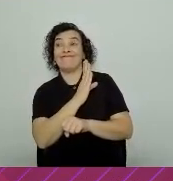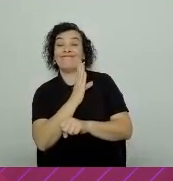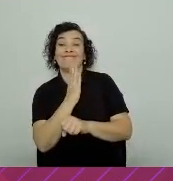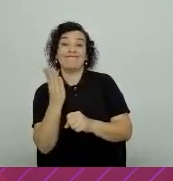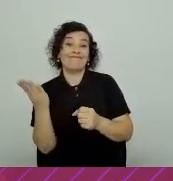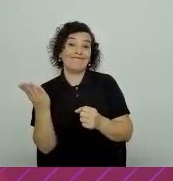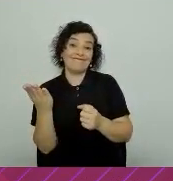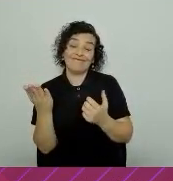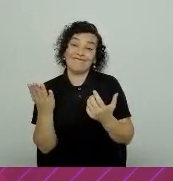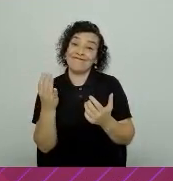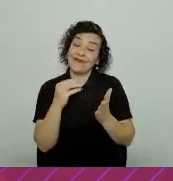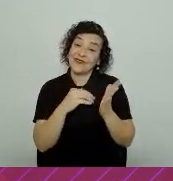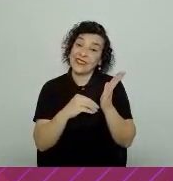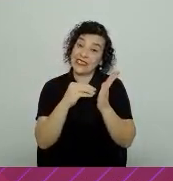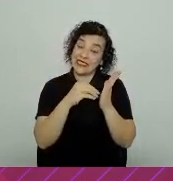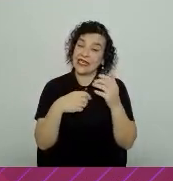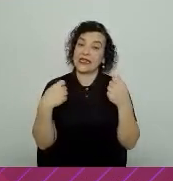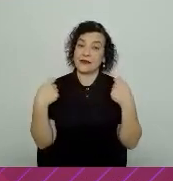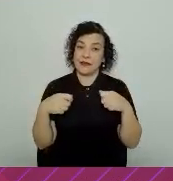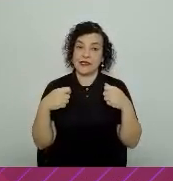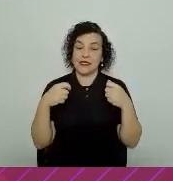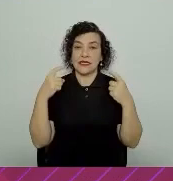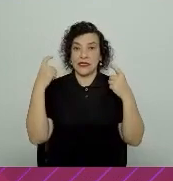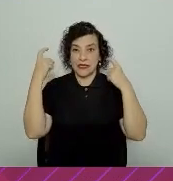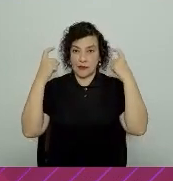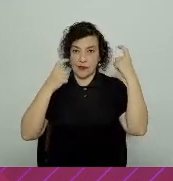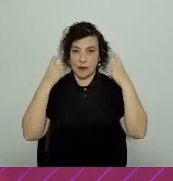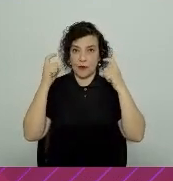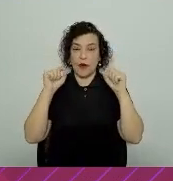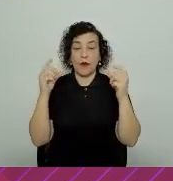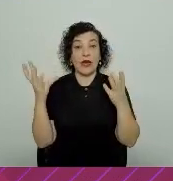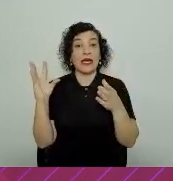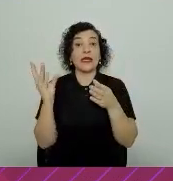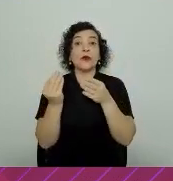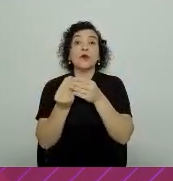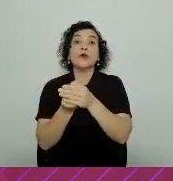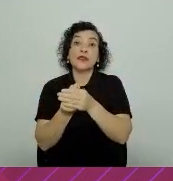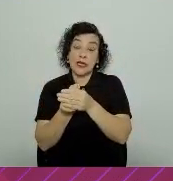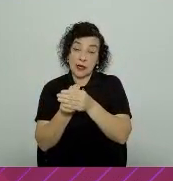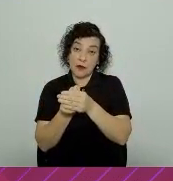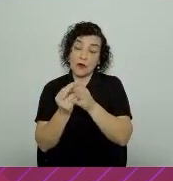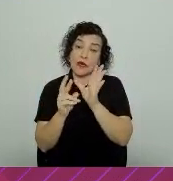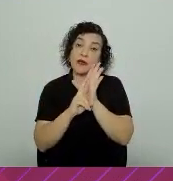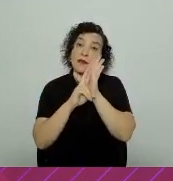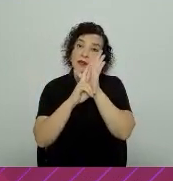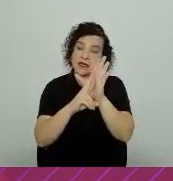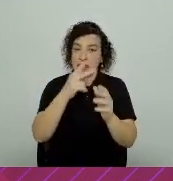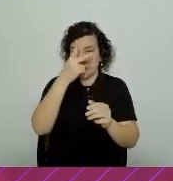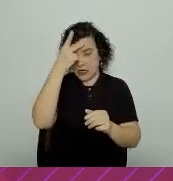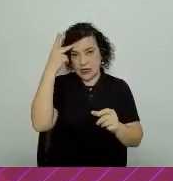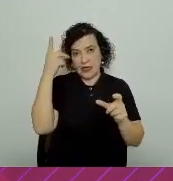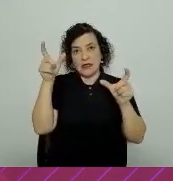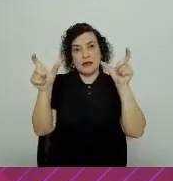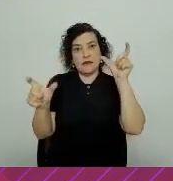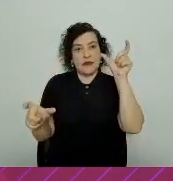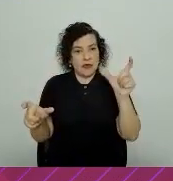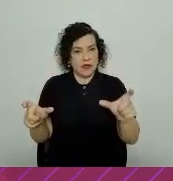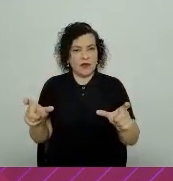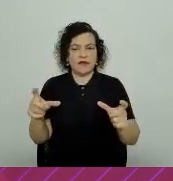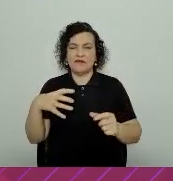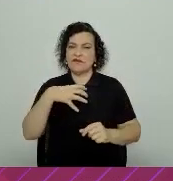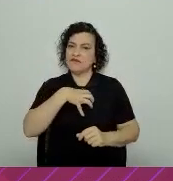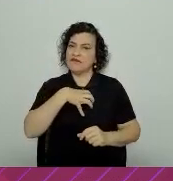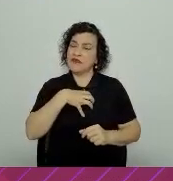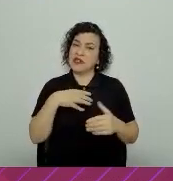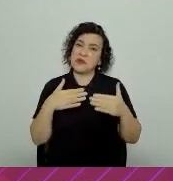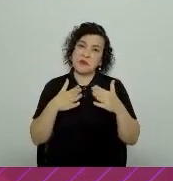enquanto acho que designers a gente tem que eu penso bastante assim nessa parte da inclusão da gente poder representar as pessoas como elas são e é uma